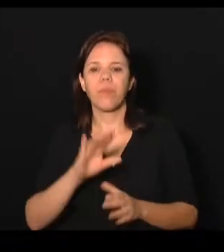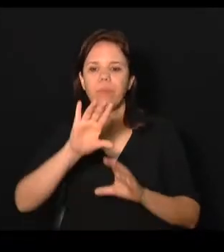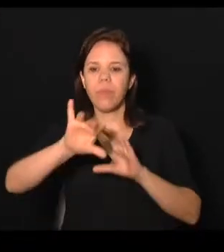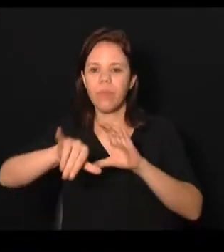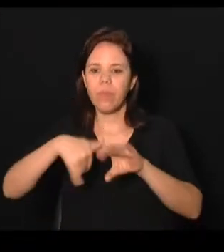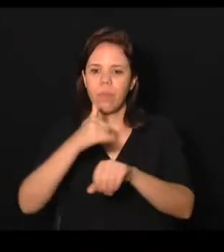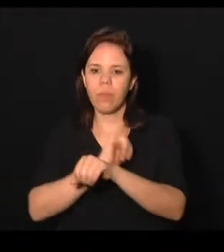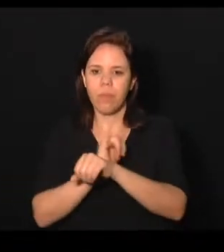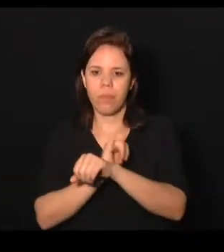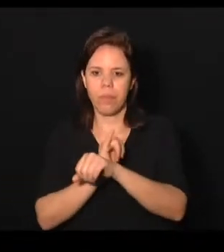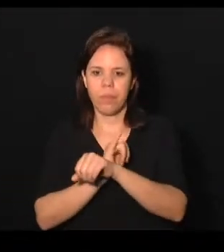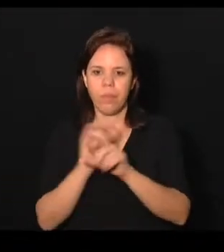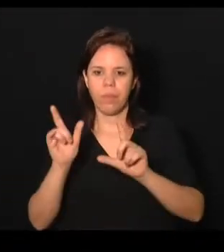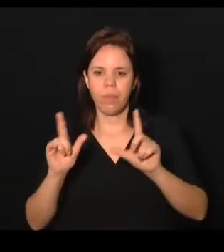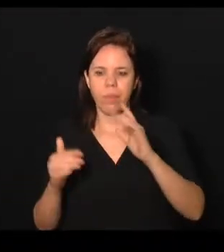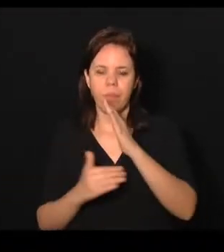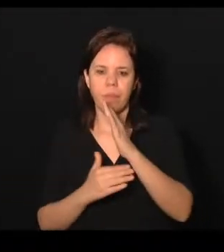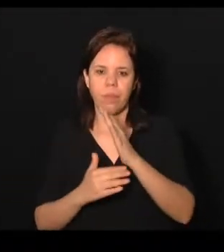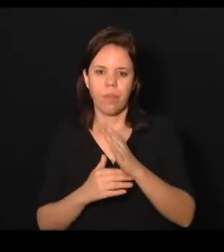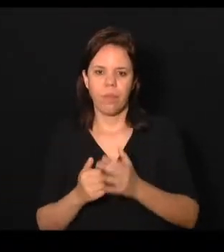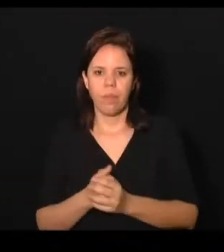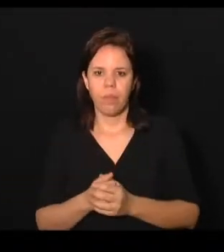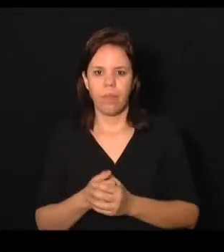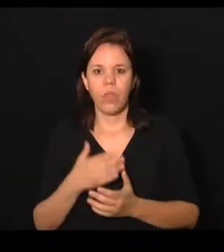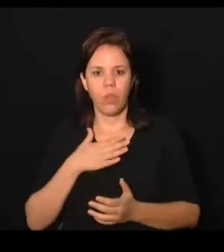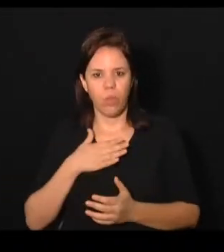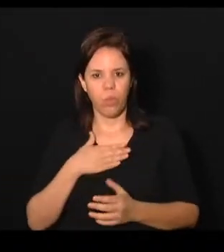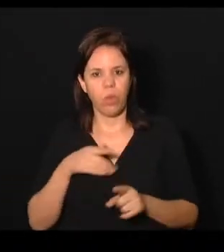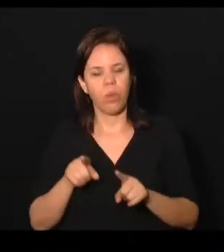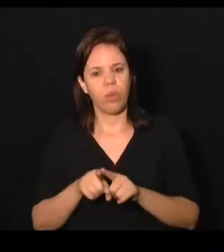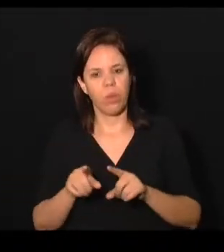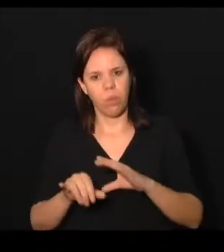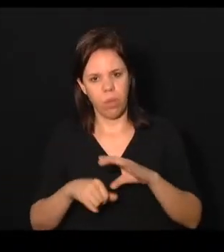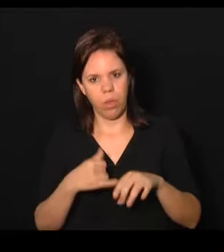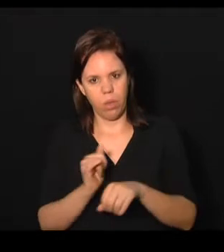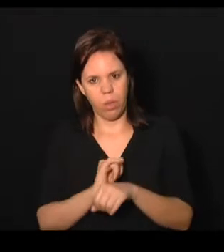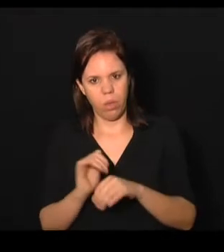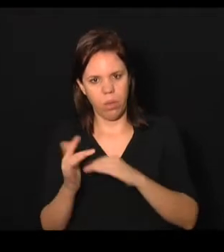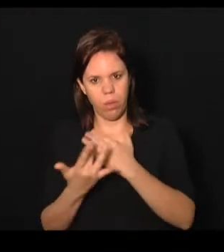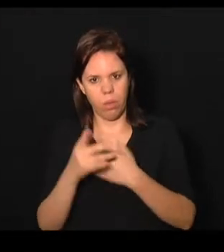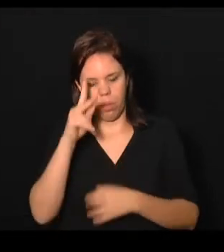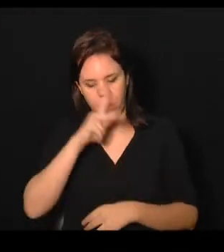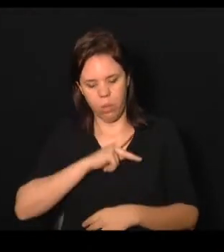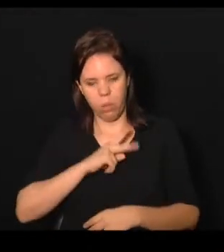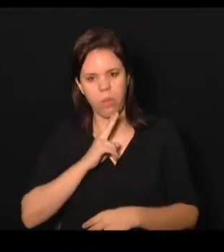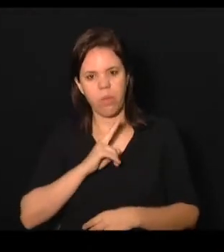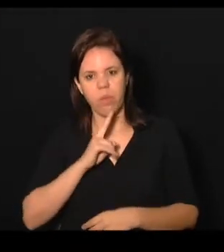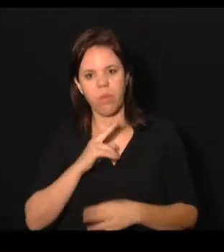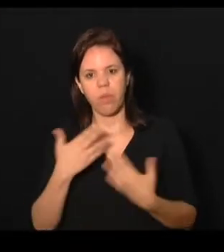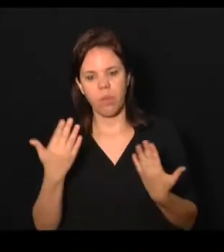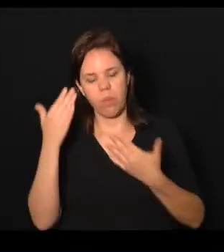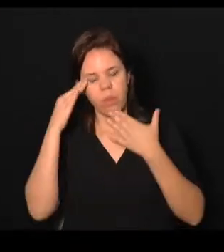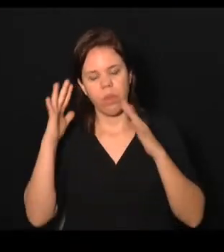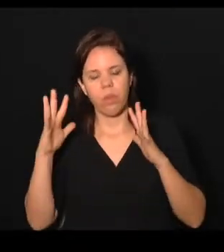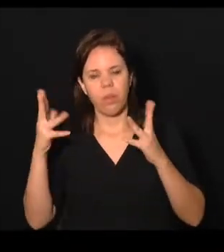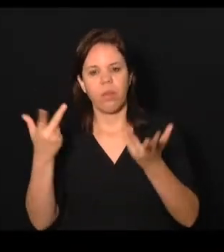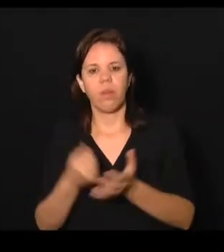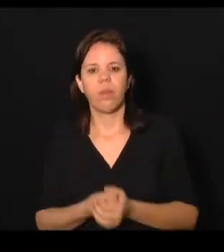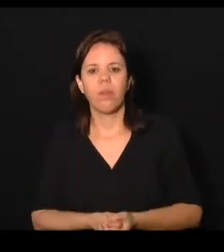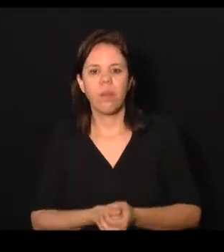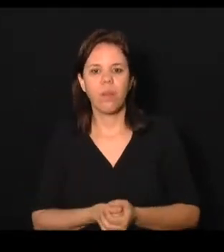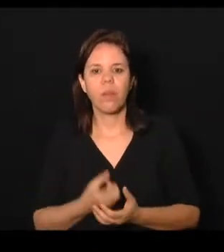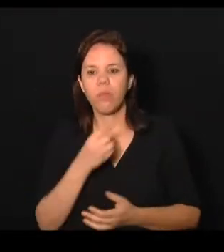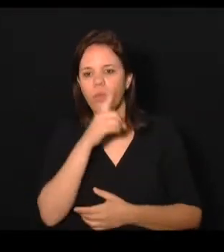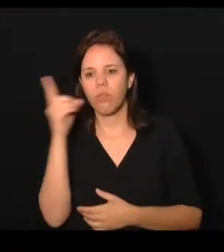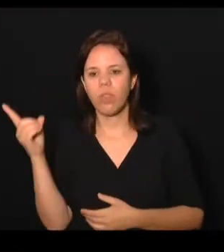da TV Câmara e também no meu canal e nas minhas redes sociais. Muito obrigado a todos e um